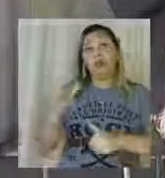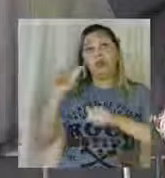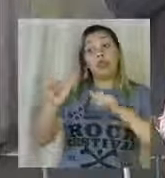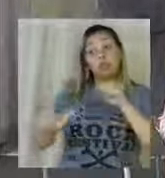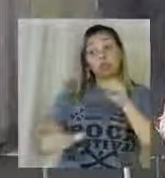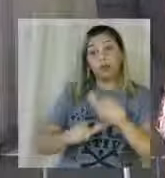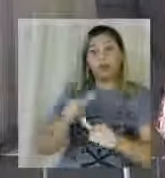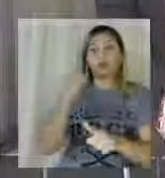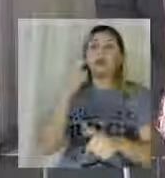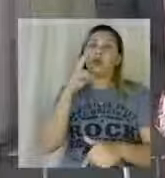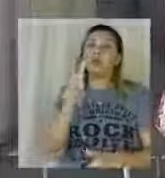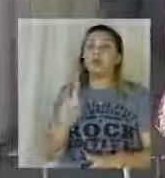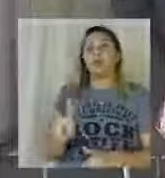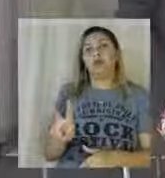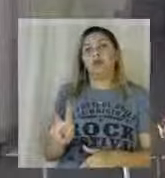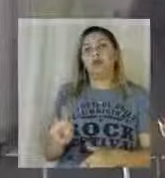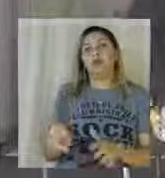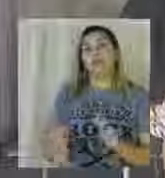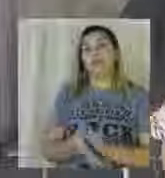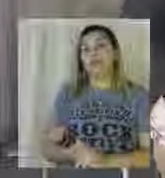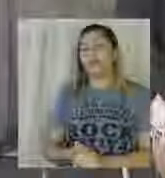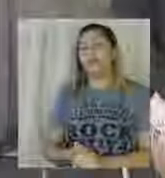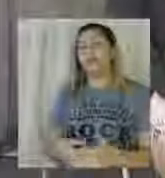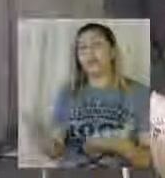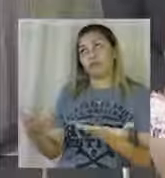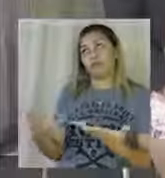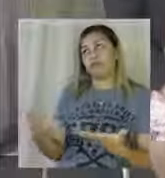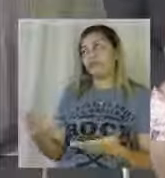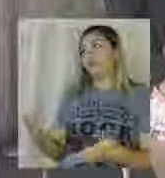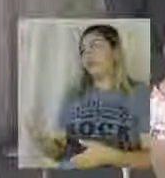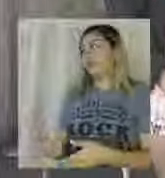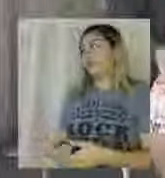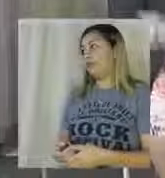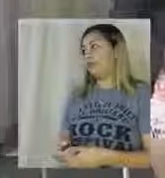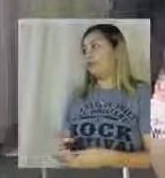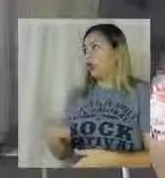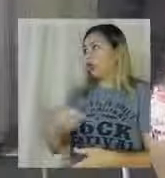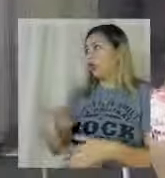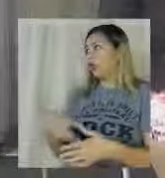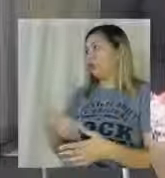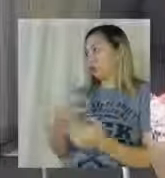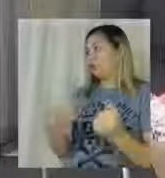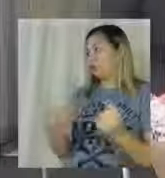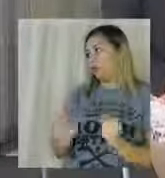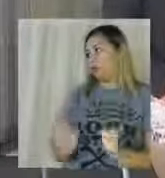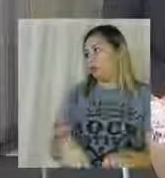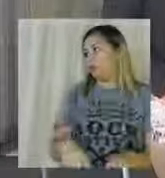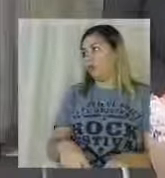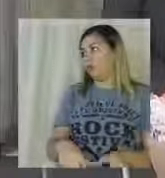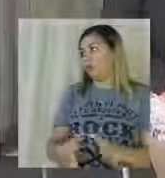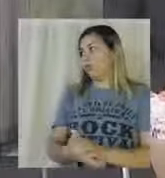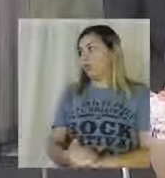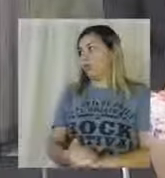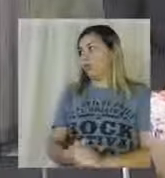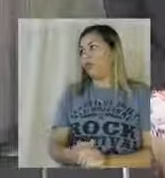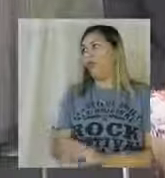o olhar. Professora Tatiane, você, por gentileza, traduz para a gente. Tatiane vai mandar o recado em